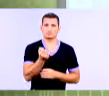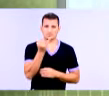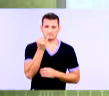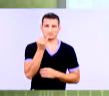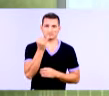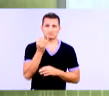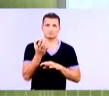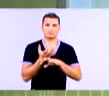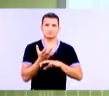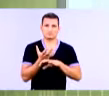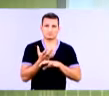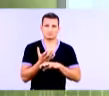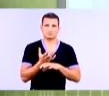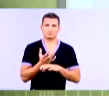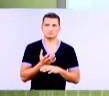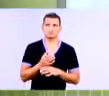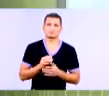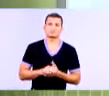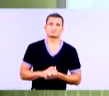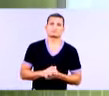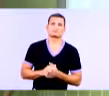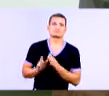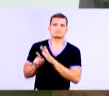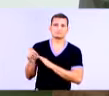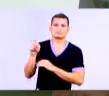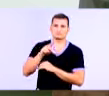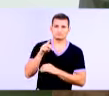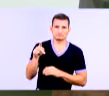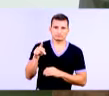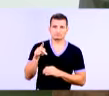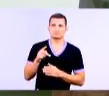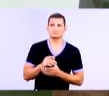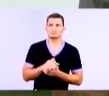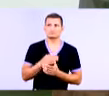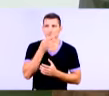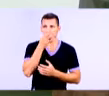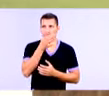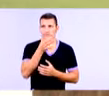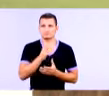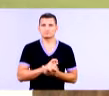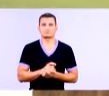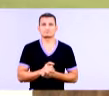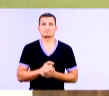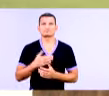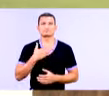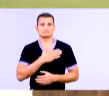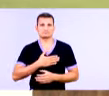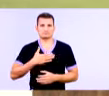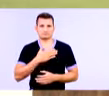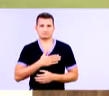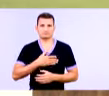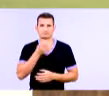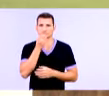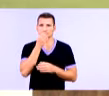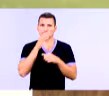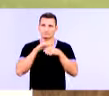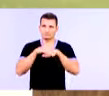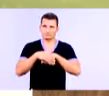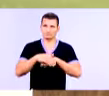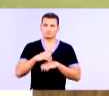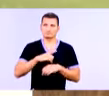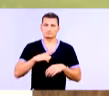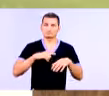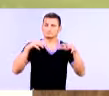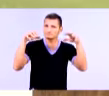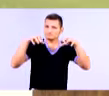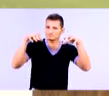nossa disciplina. Professor José Márcio, as últimas palavras aí. Eu só queria desejar uma boa noite. Está chovendo muito em muitos locais aí,